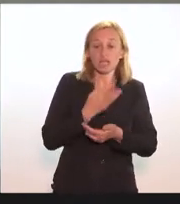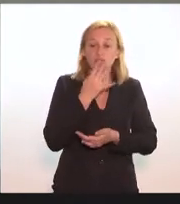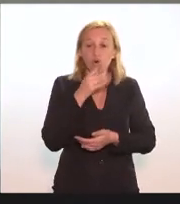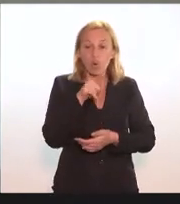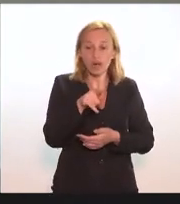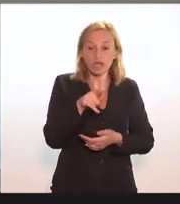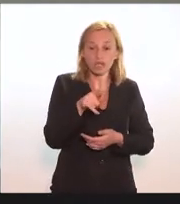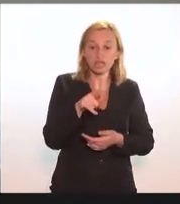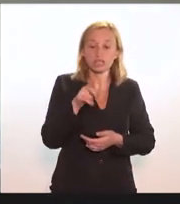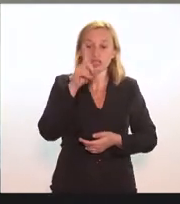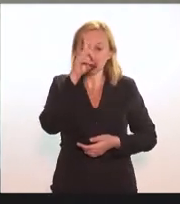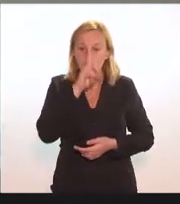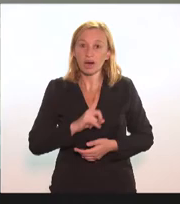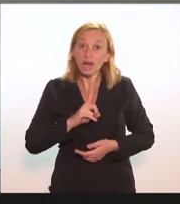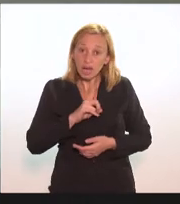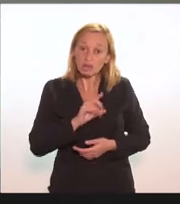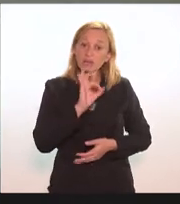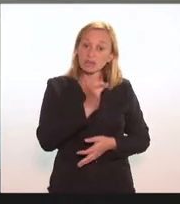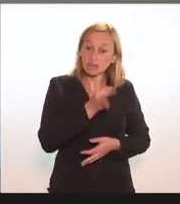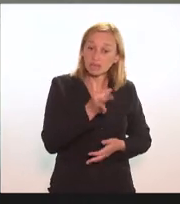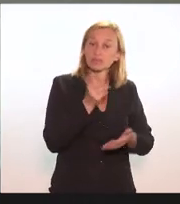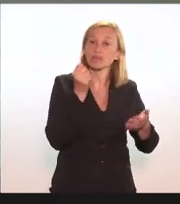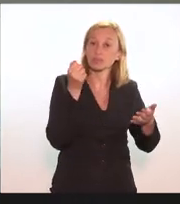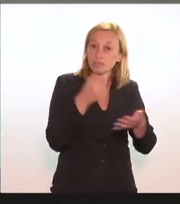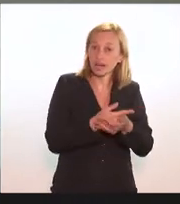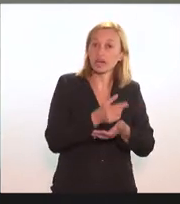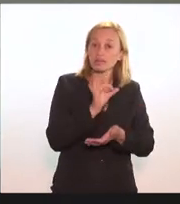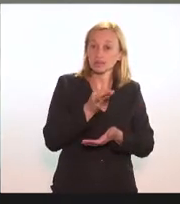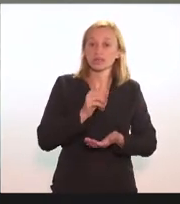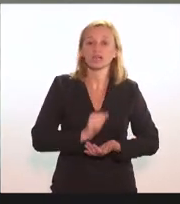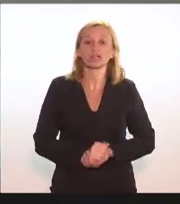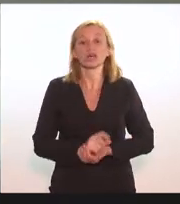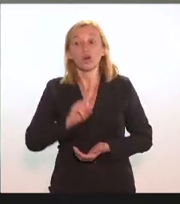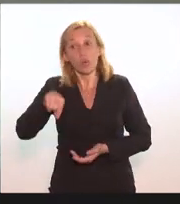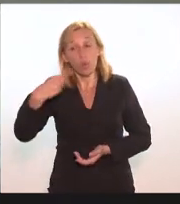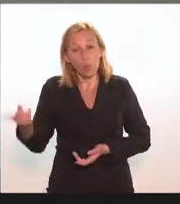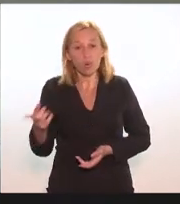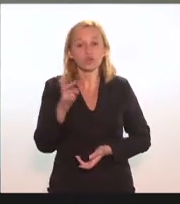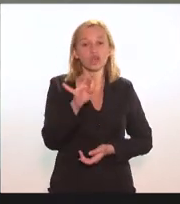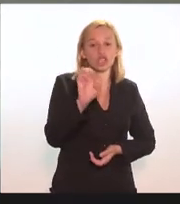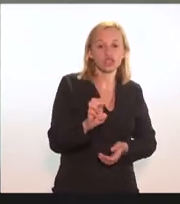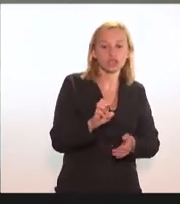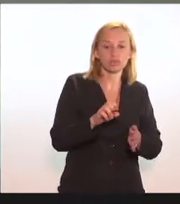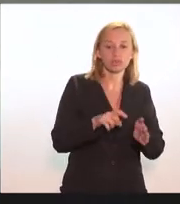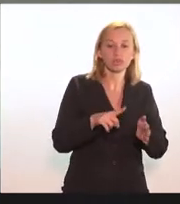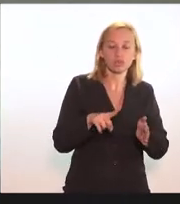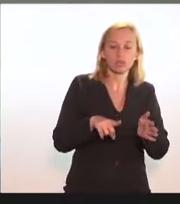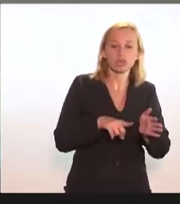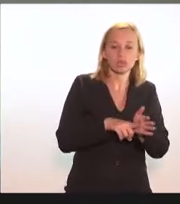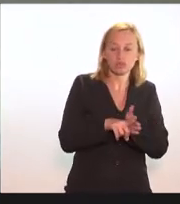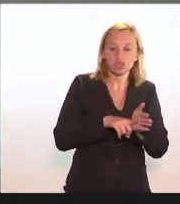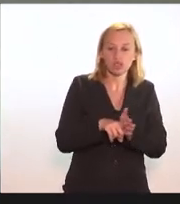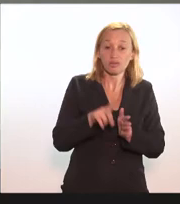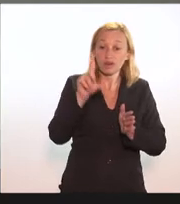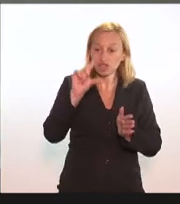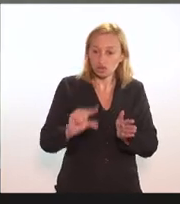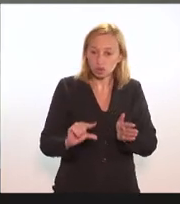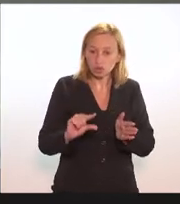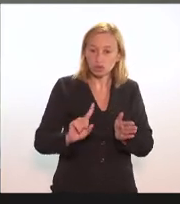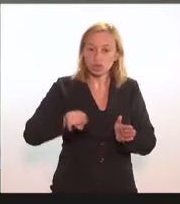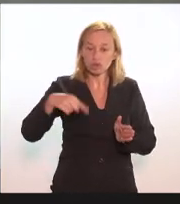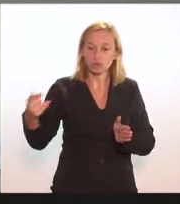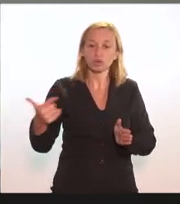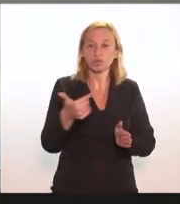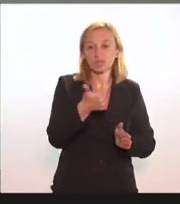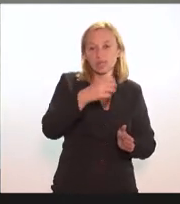aí no gráfico, evidentemente, impagável. O novo regime de recuperação fiscal vai diluir isso nos próximos